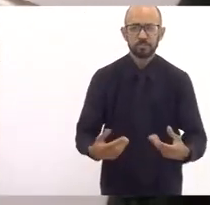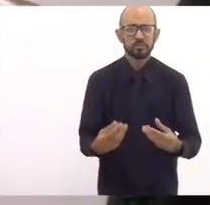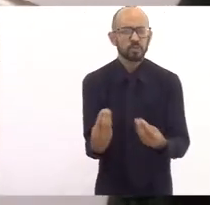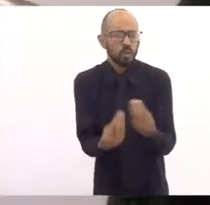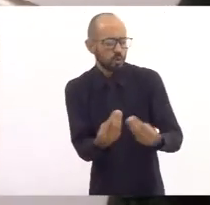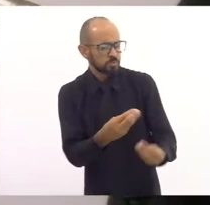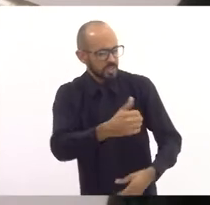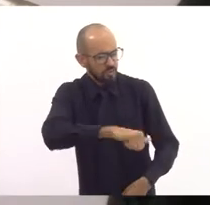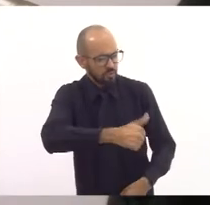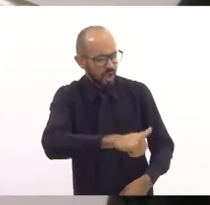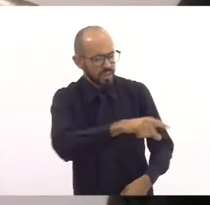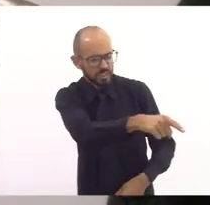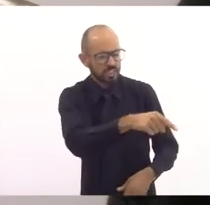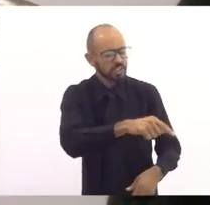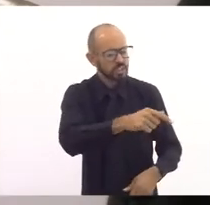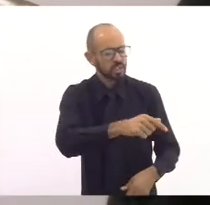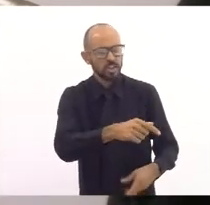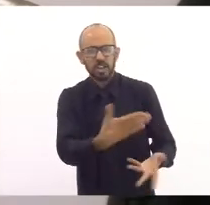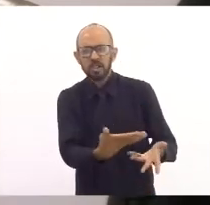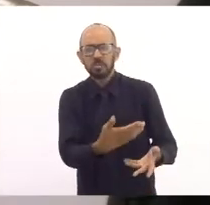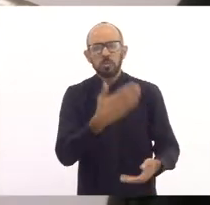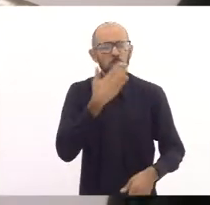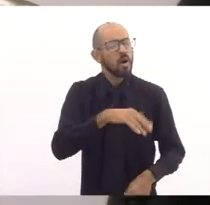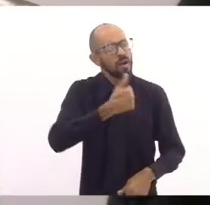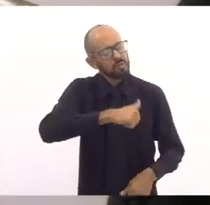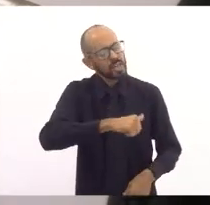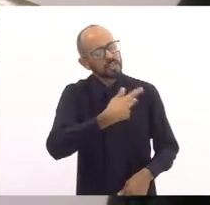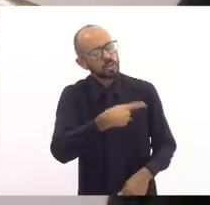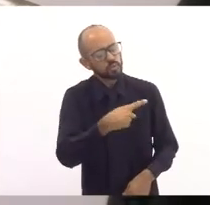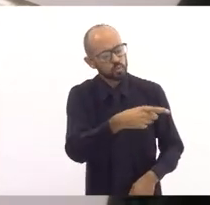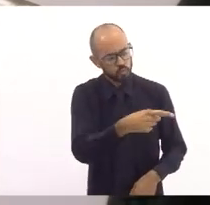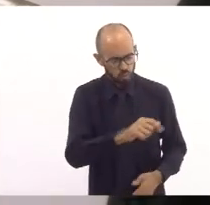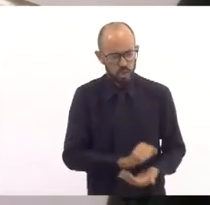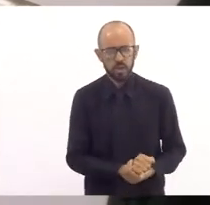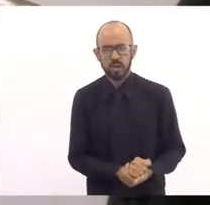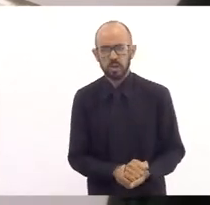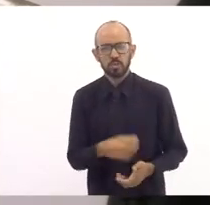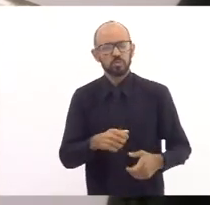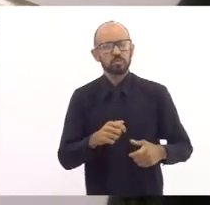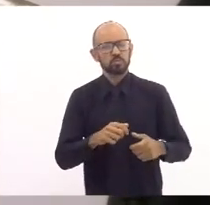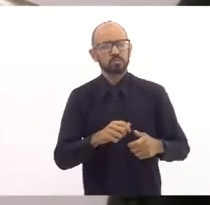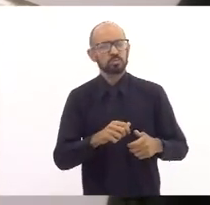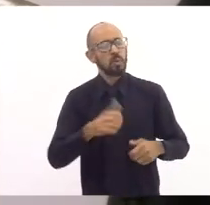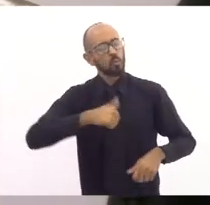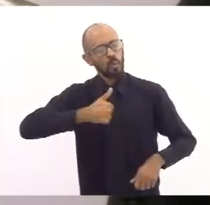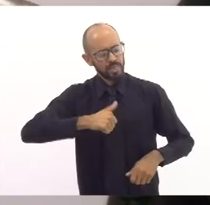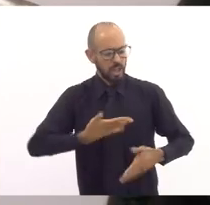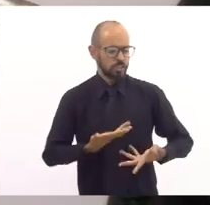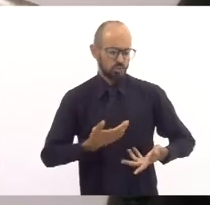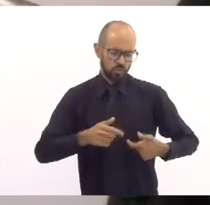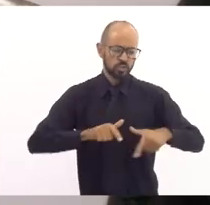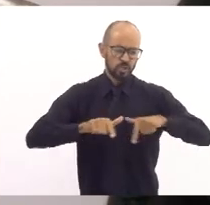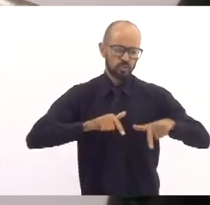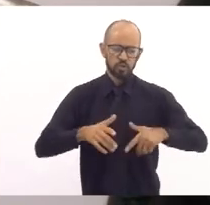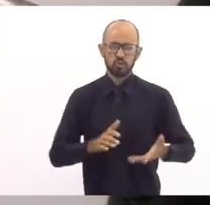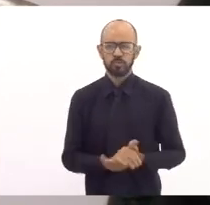ferroviário de passageiros do Rio de Janeiro? Qual é a avaliação? Essa é a primeira questão. A segunda questão é a